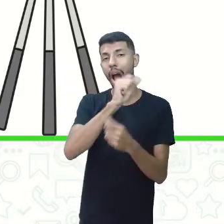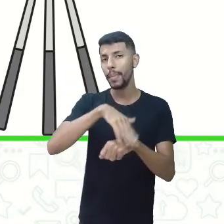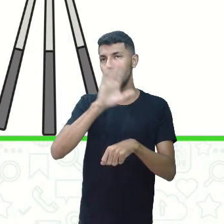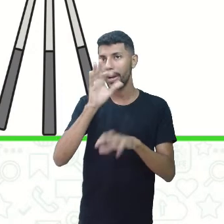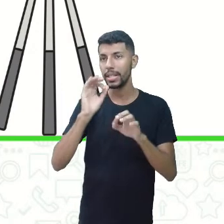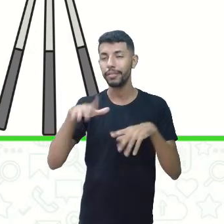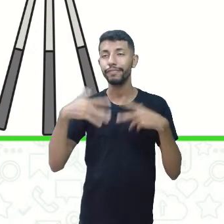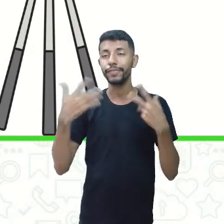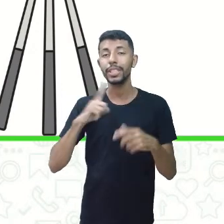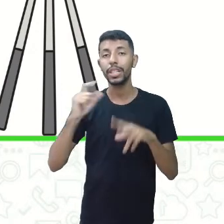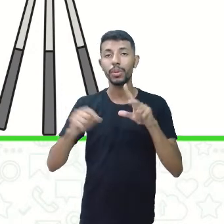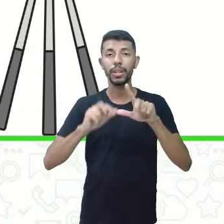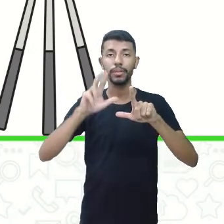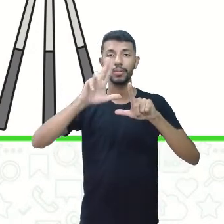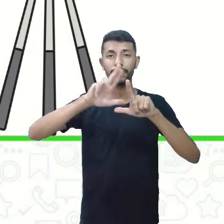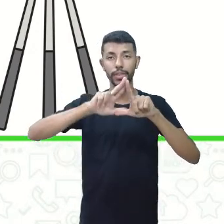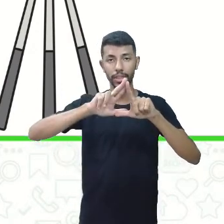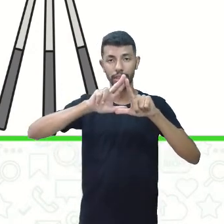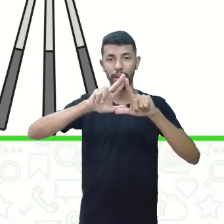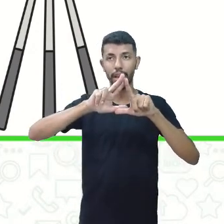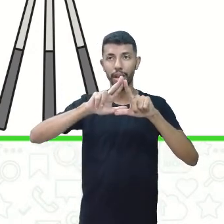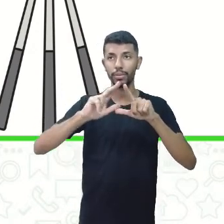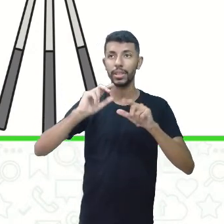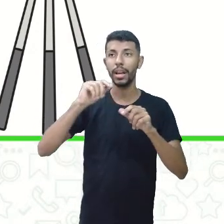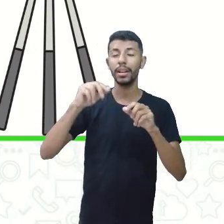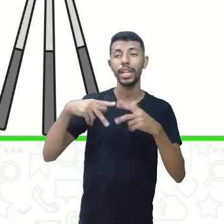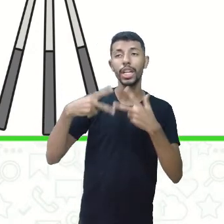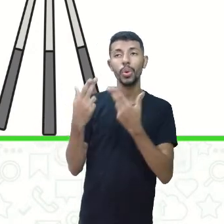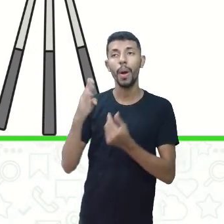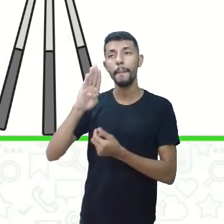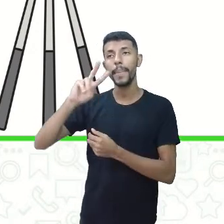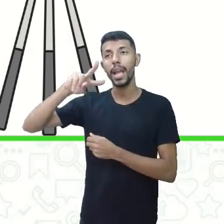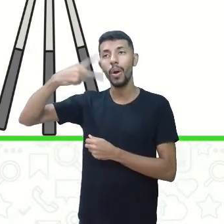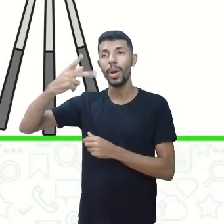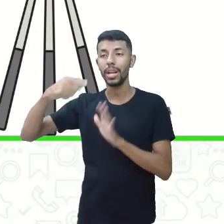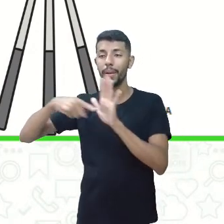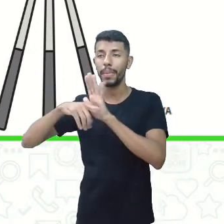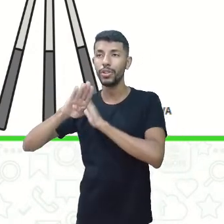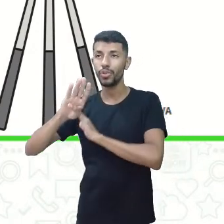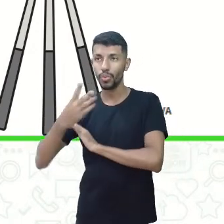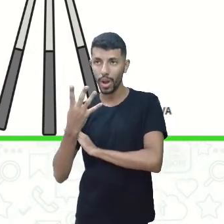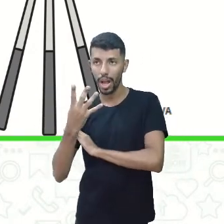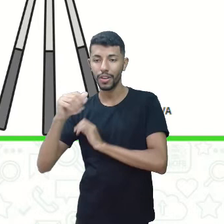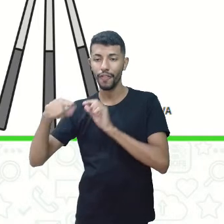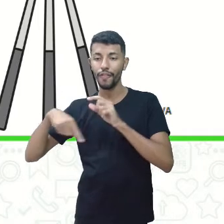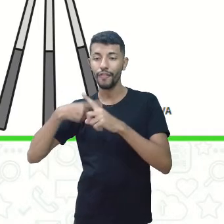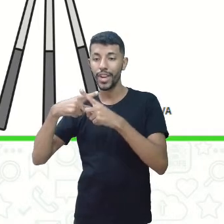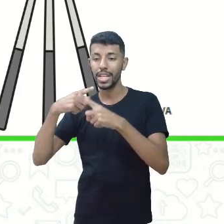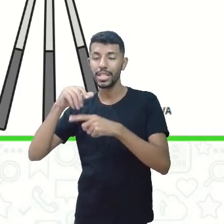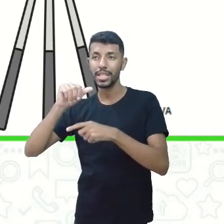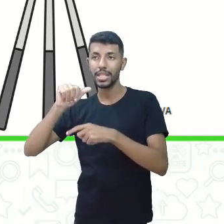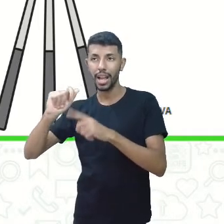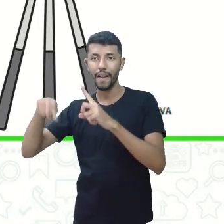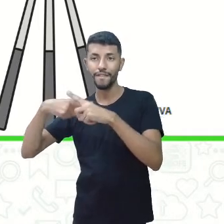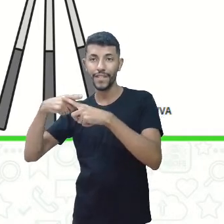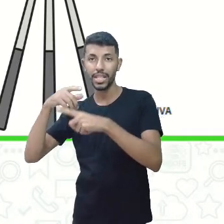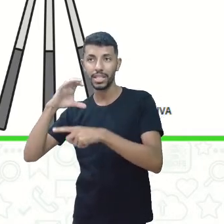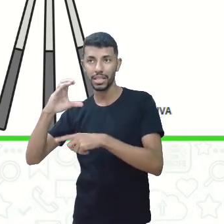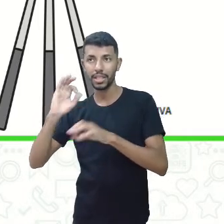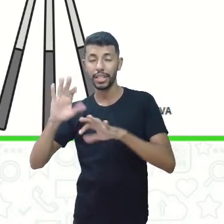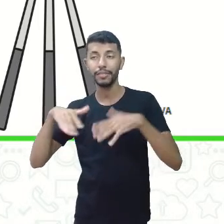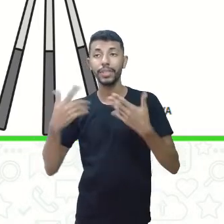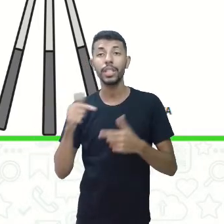ao quadrado menos 4 vezes a vezes c. Né? Tudo isso sobre 2a. Ou seja, a partir do momento, você passa